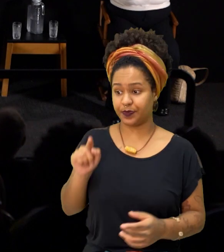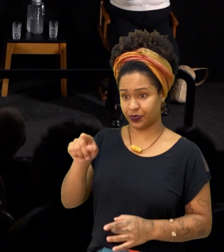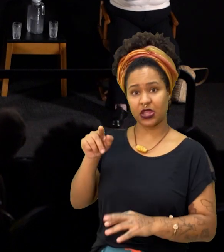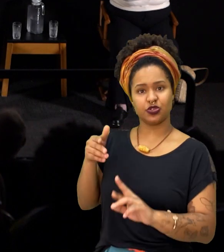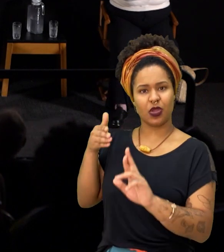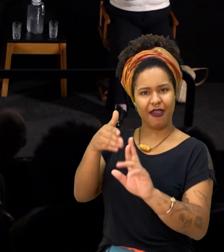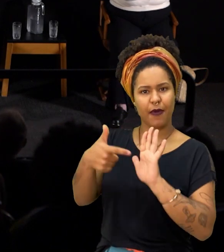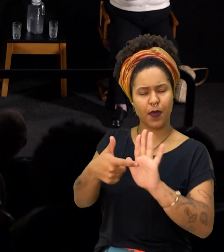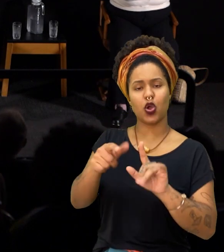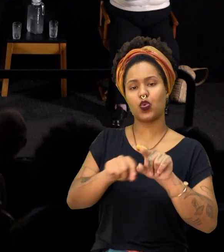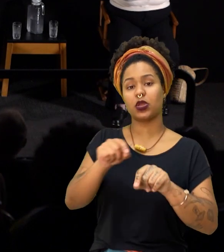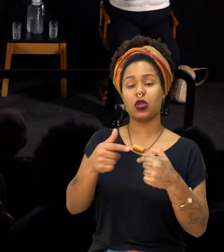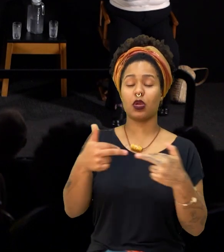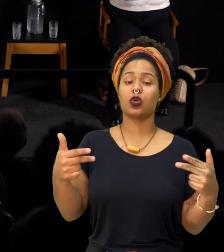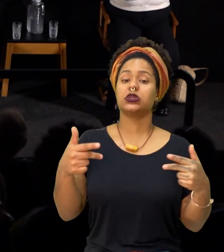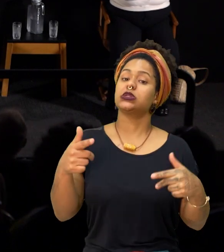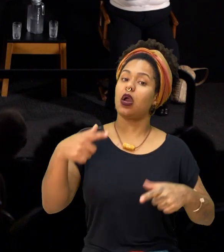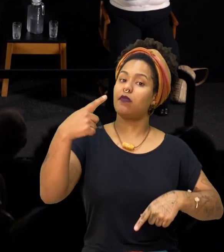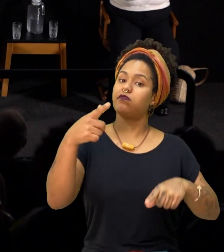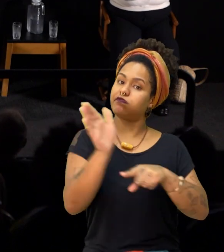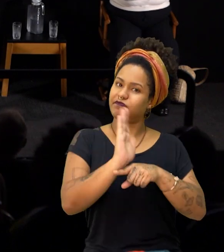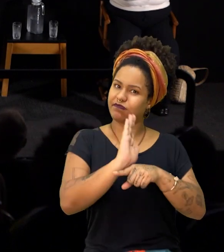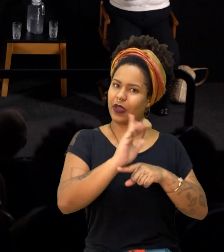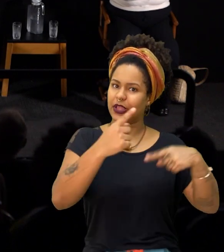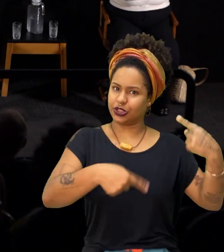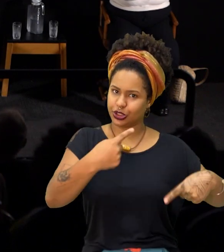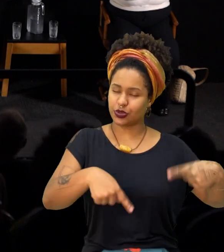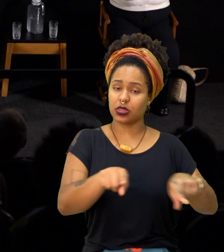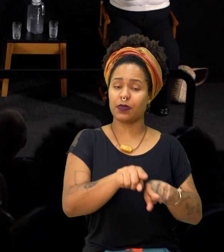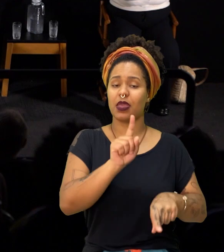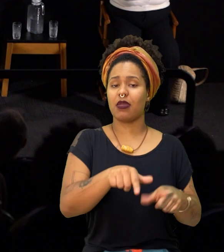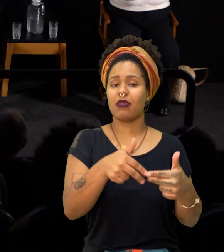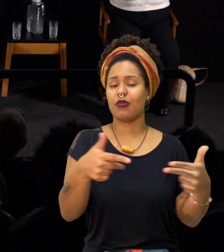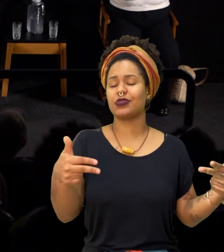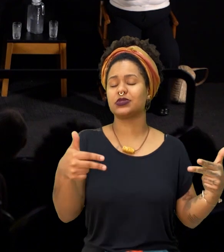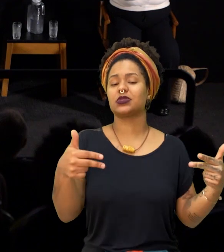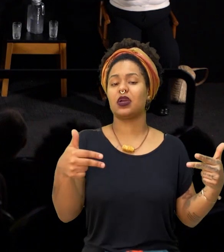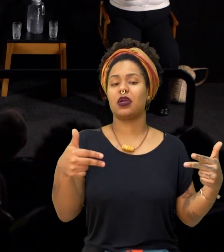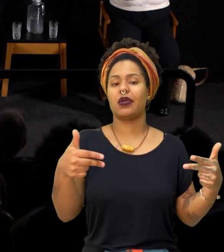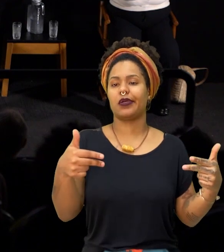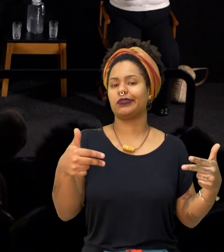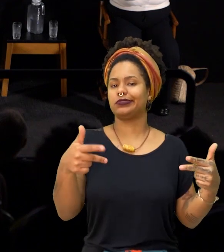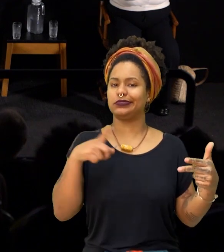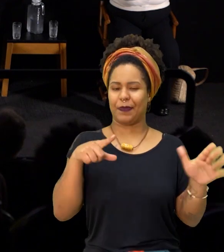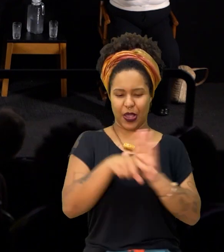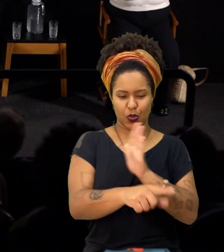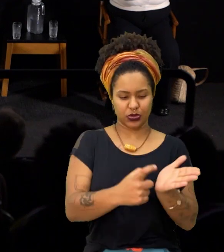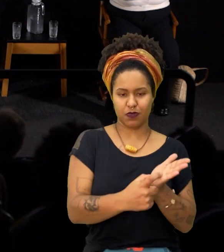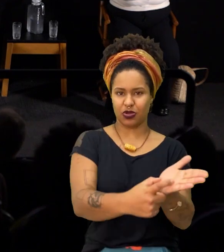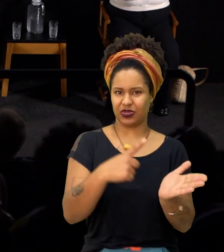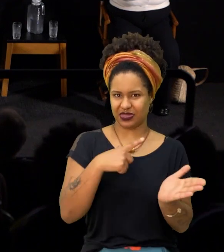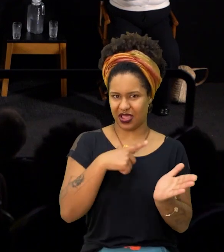uma das questões que foi discutido, inclusive é uma das perguntas, né, que vieram, das questões